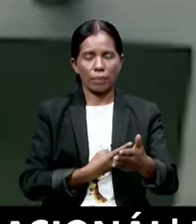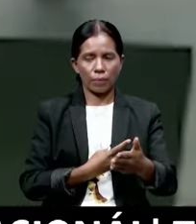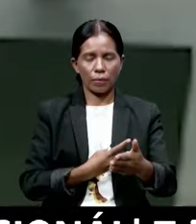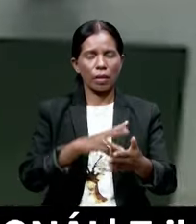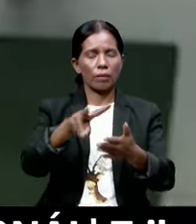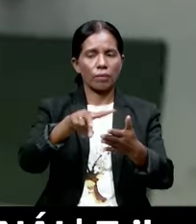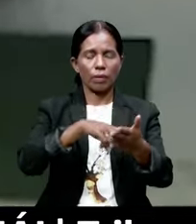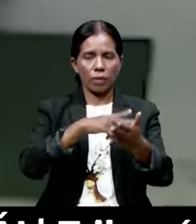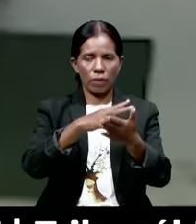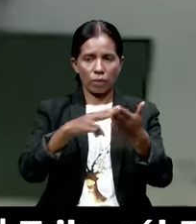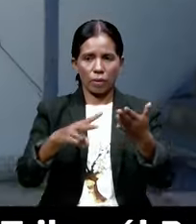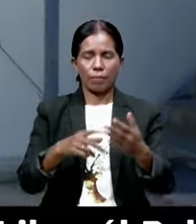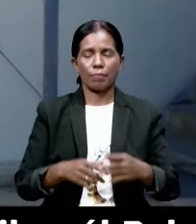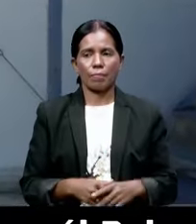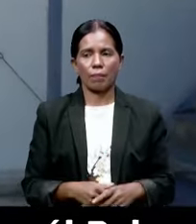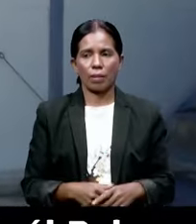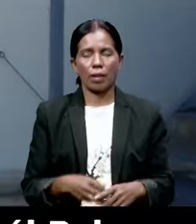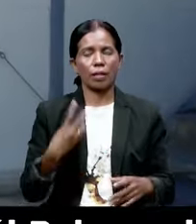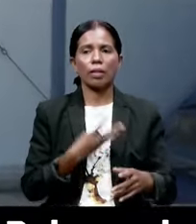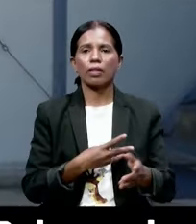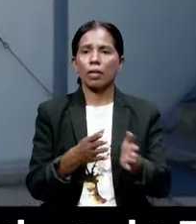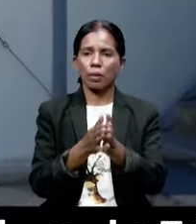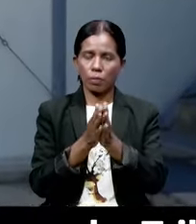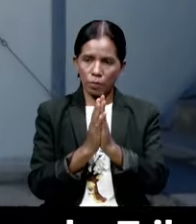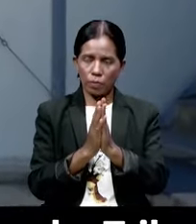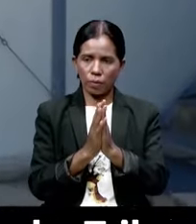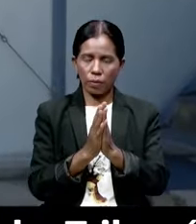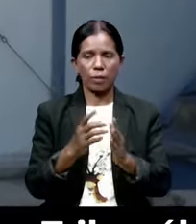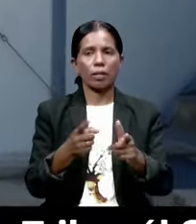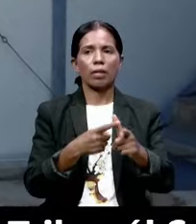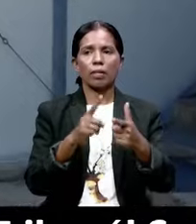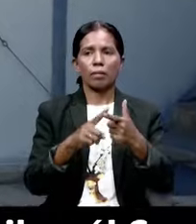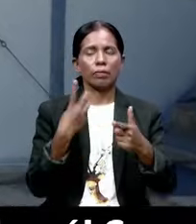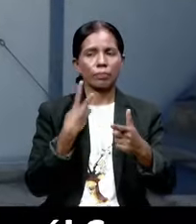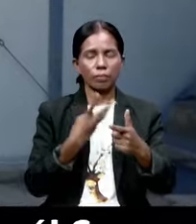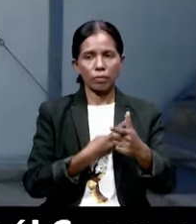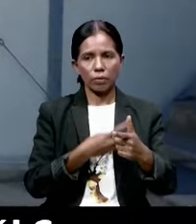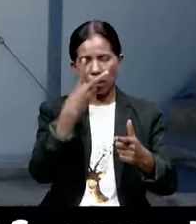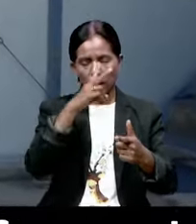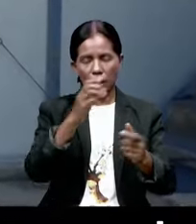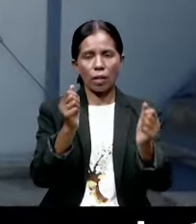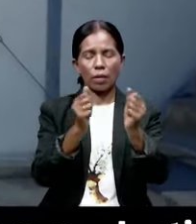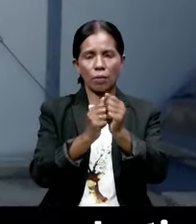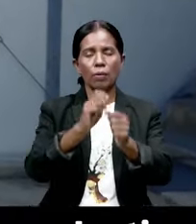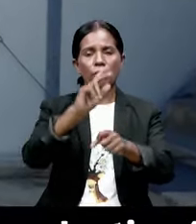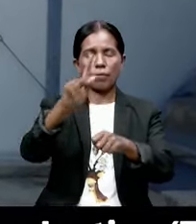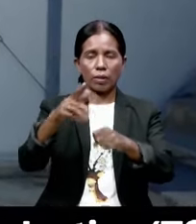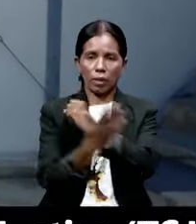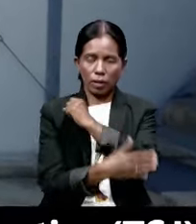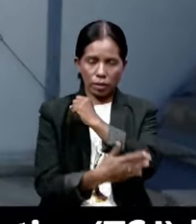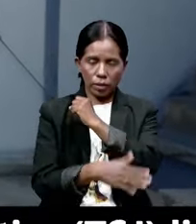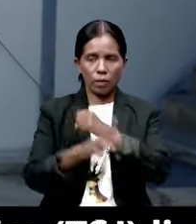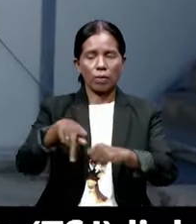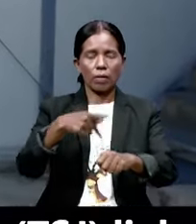Violação. Agora, está Rússio direito para depois ter entendimento aos Filipinas, né? Sem